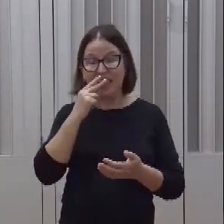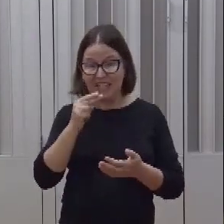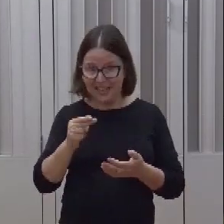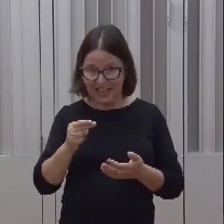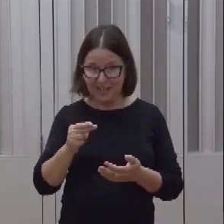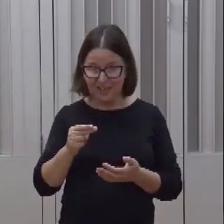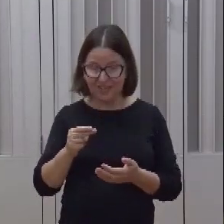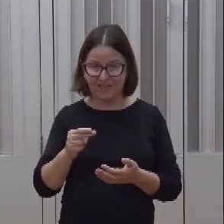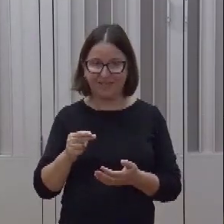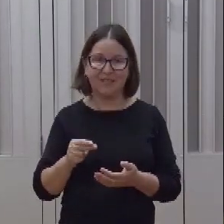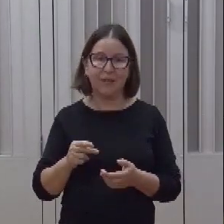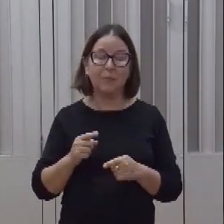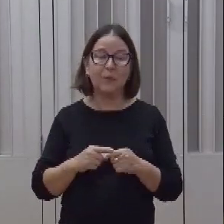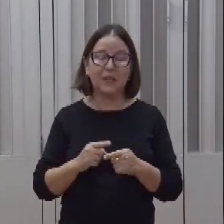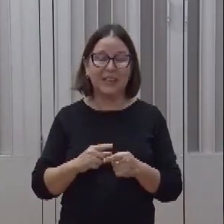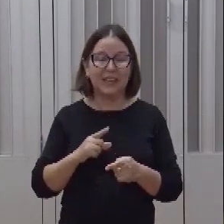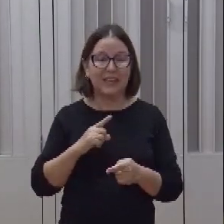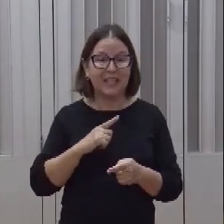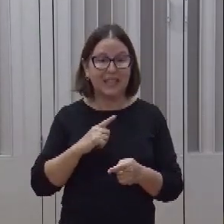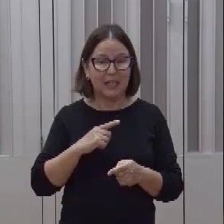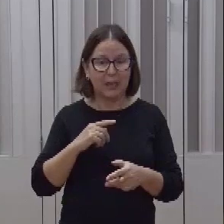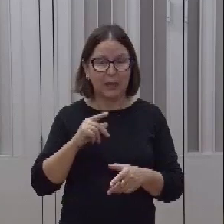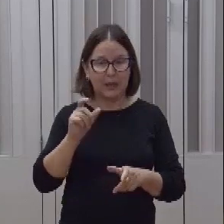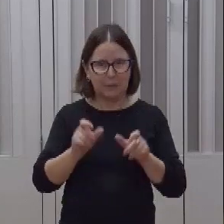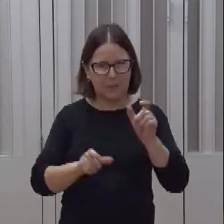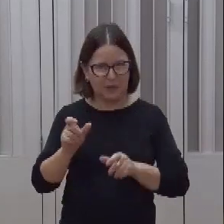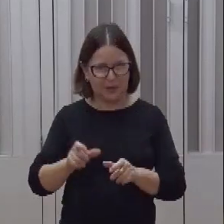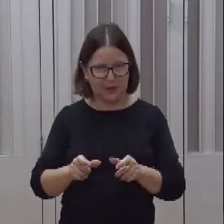está em Cristo. Ele está na igreja.